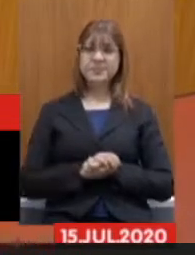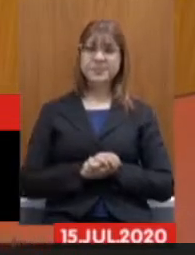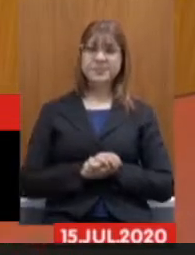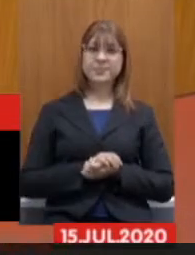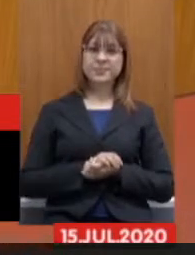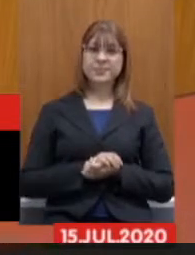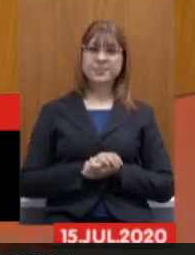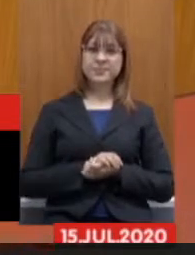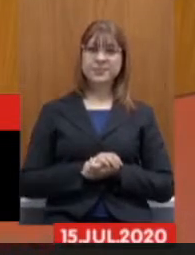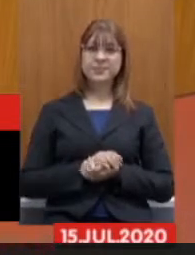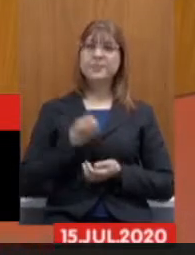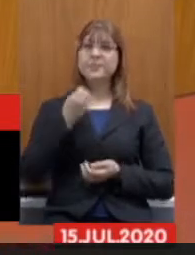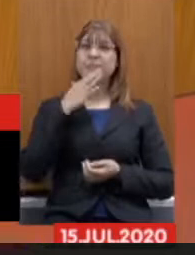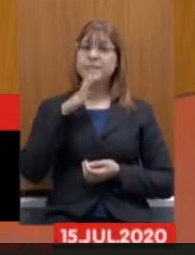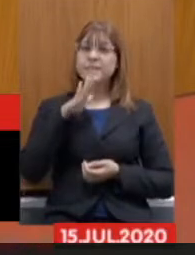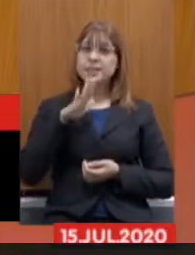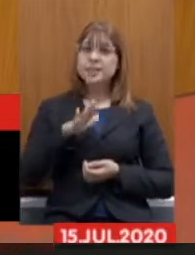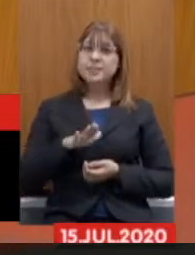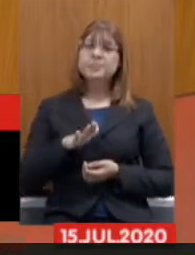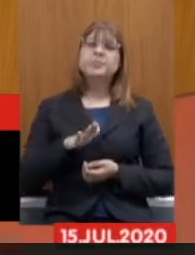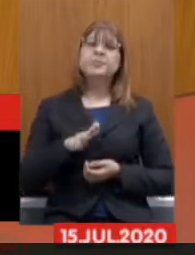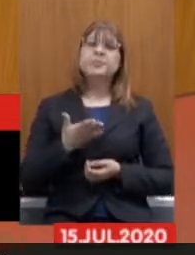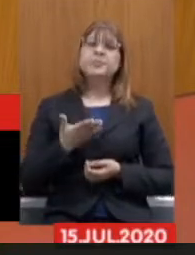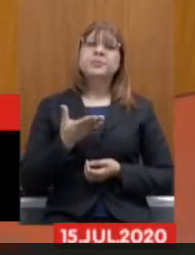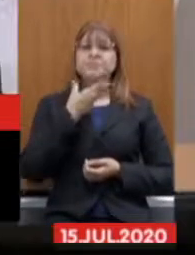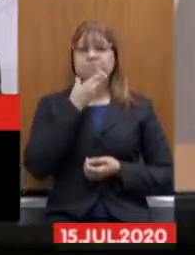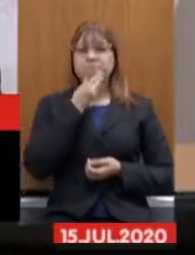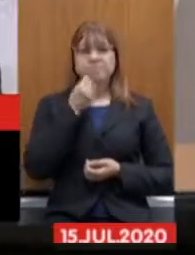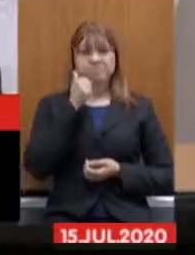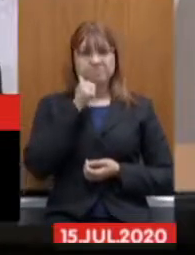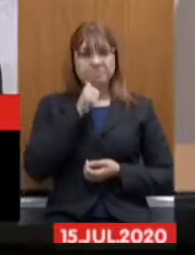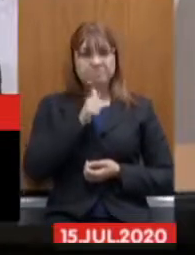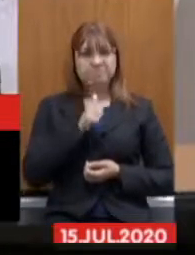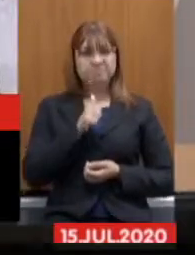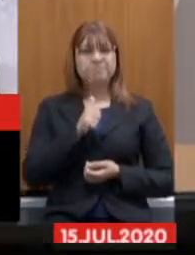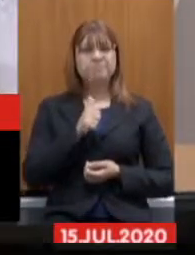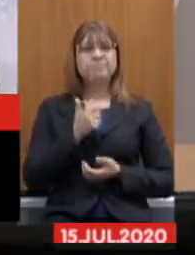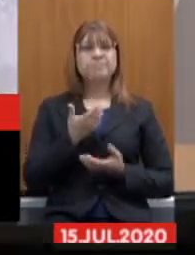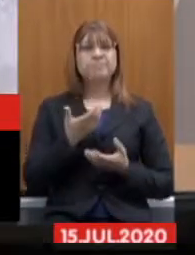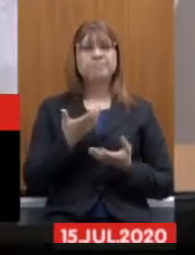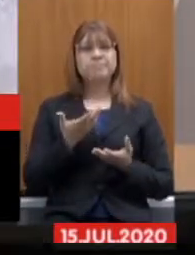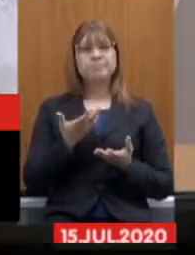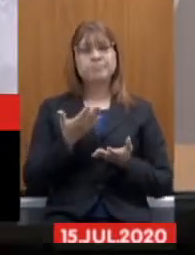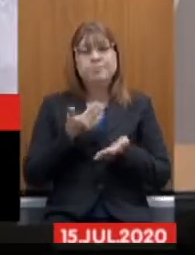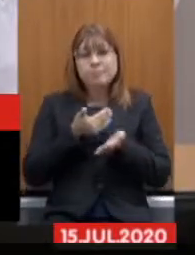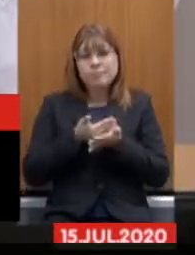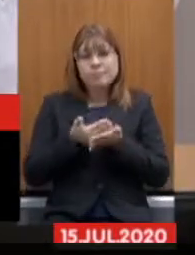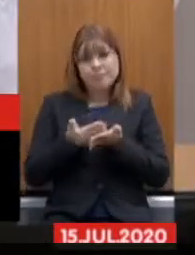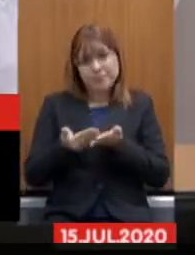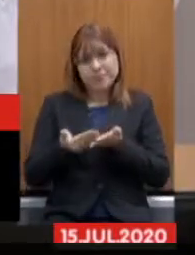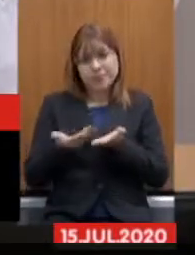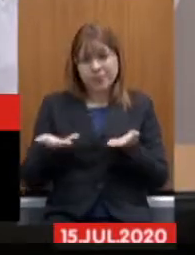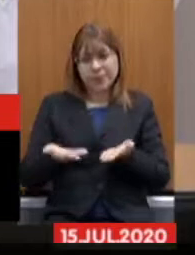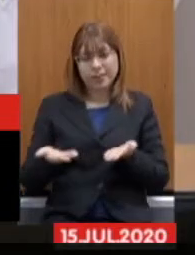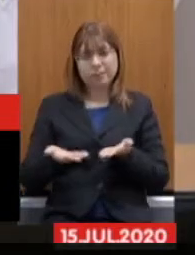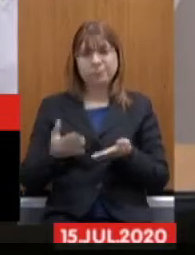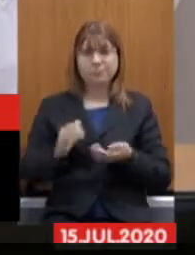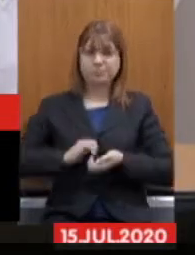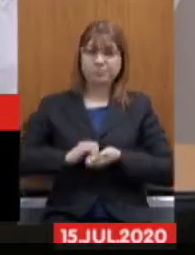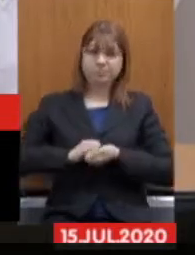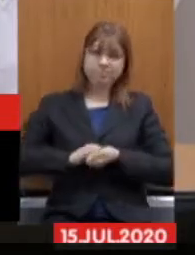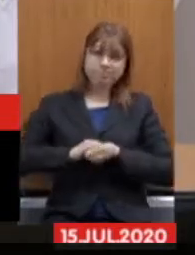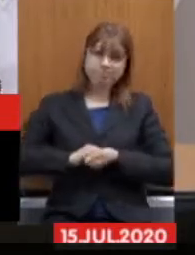oi boa tarde senhoras e senhores eu queria inicialmente tá